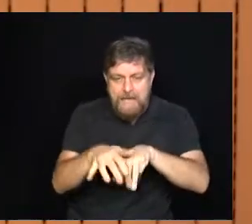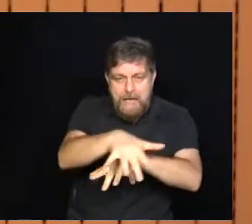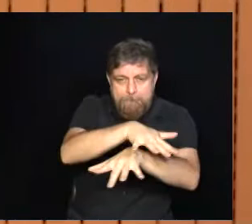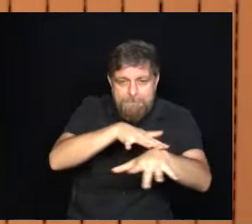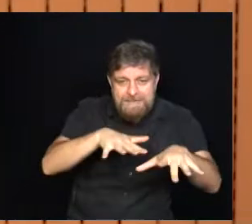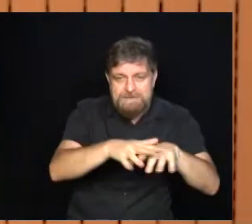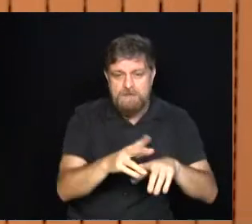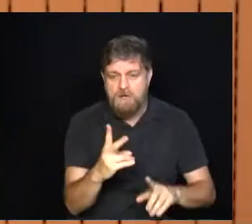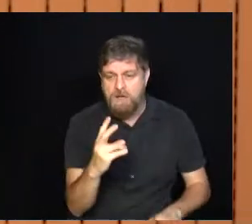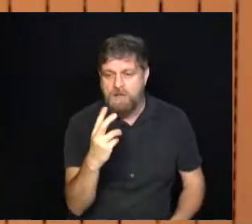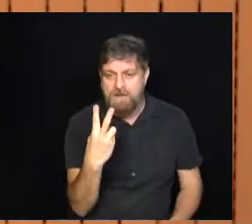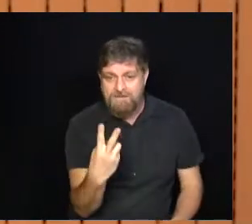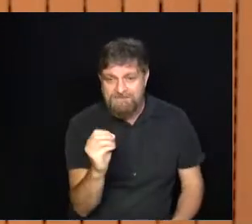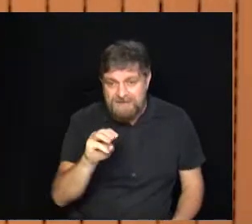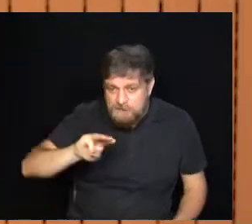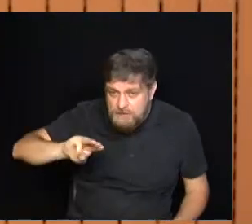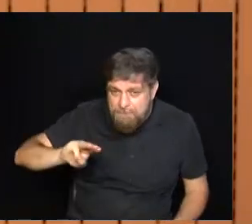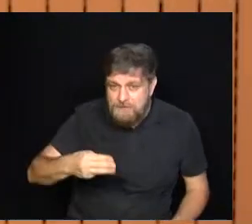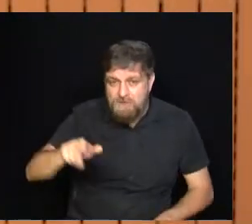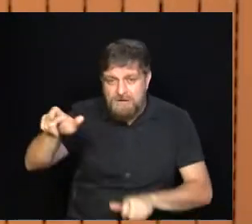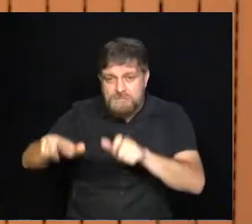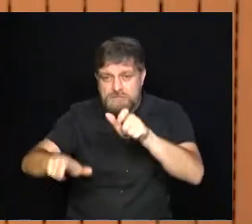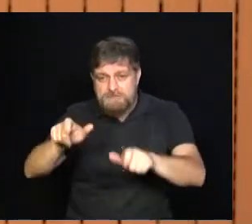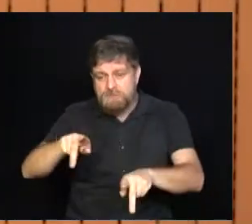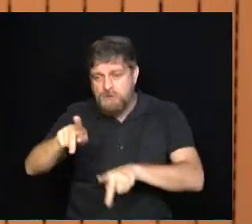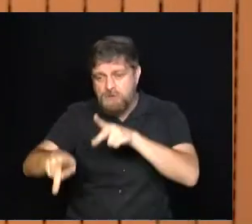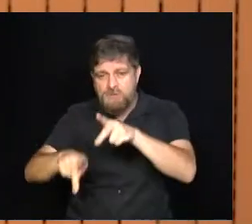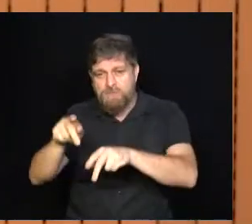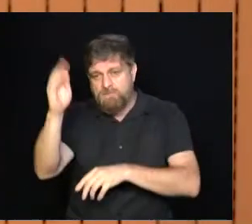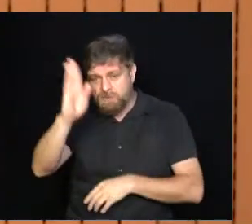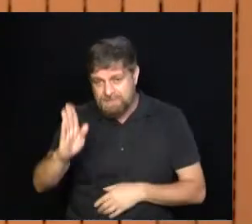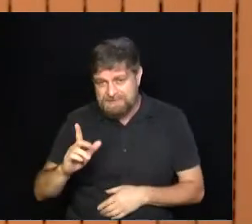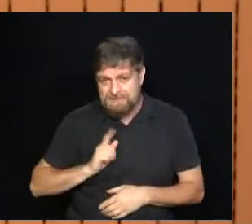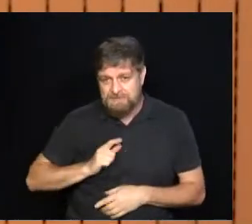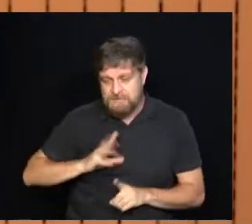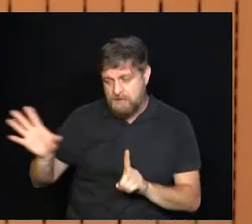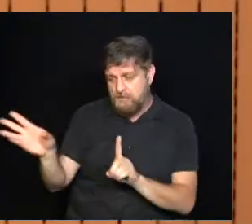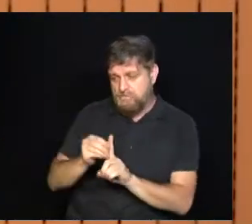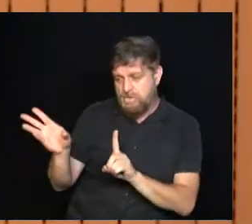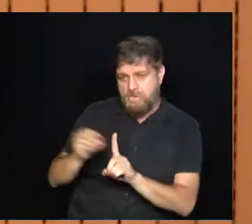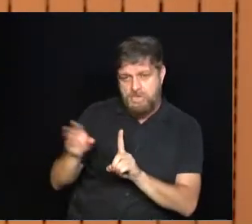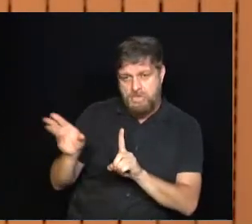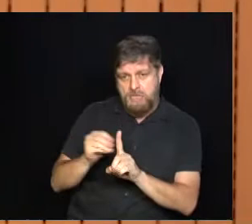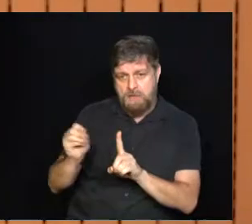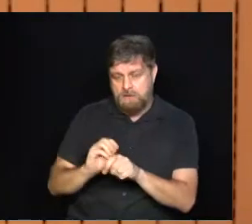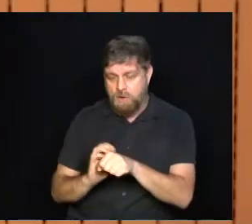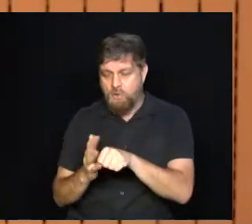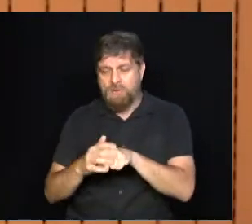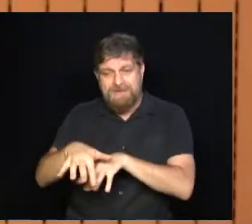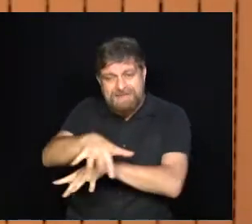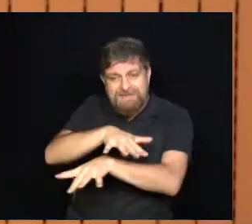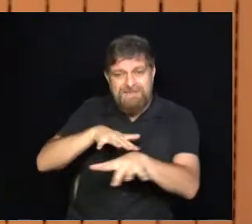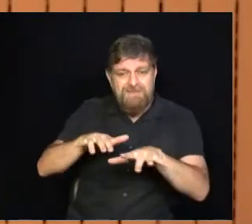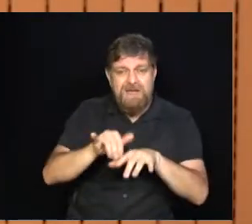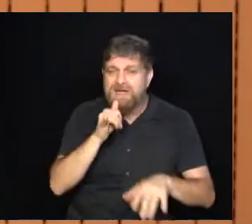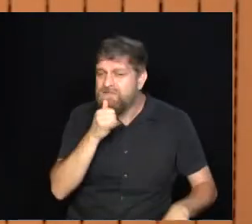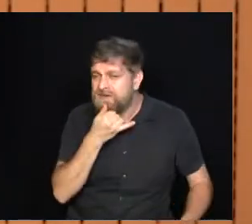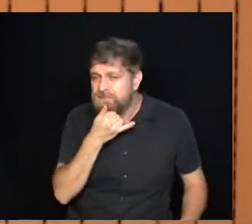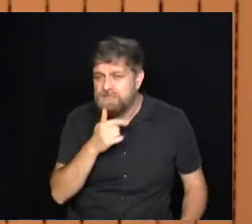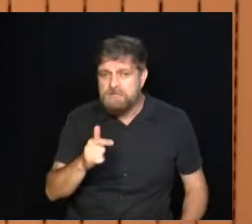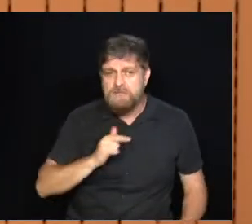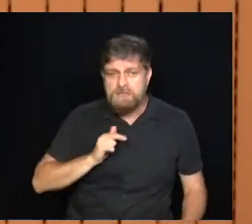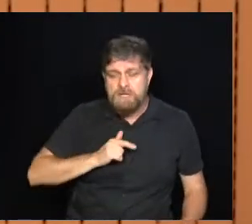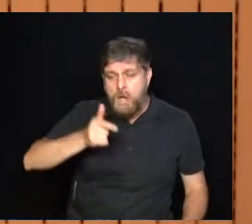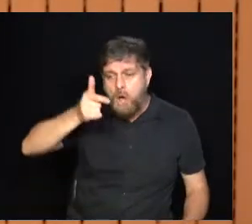20 milhões de pessoas no Brasil que foram infectadas pela pandemia. Só que, vereador, infelizmente, tem uma